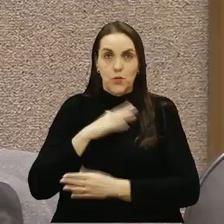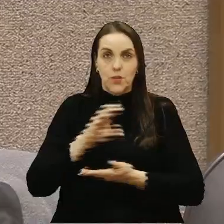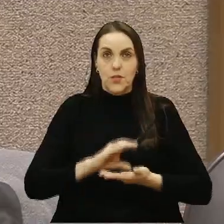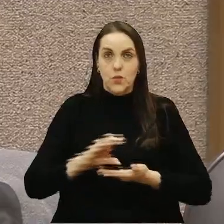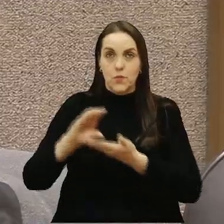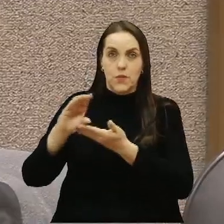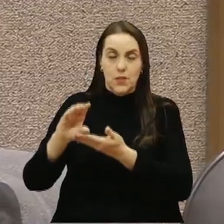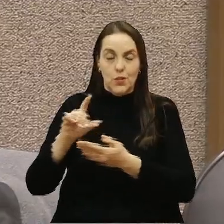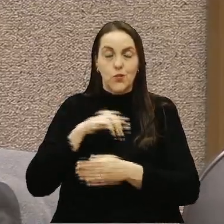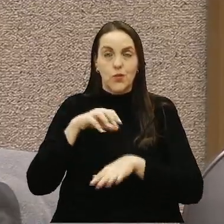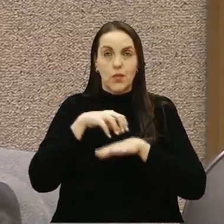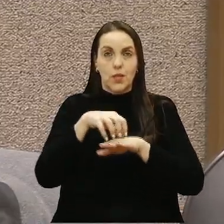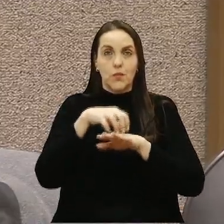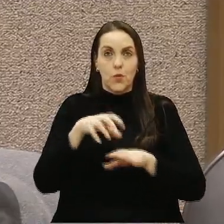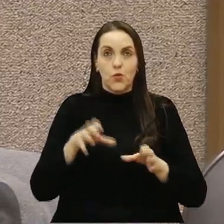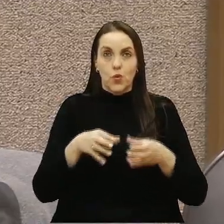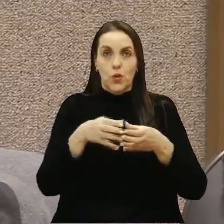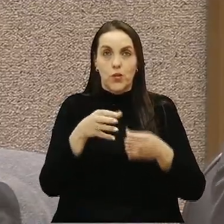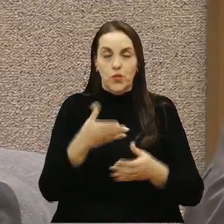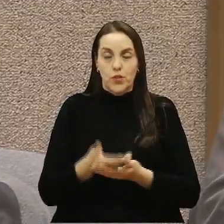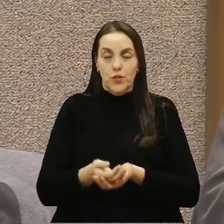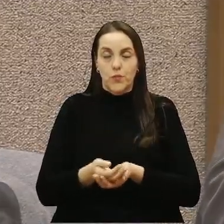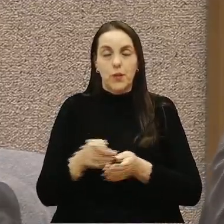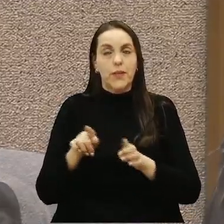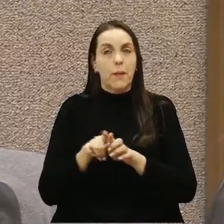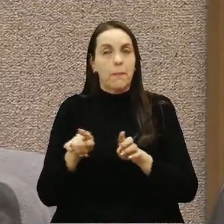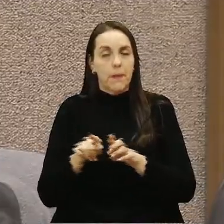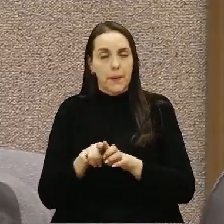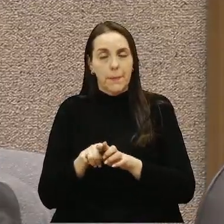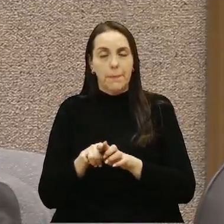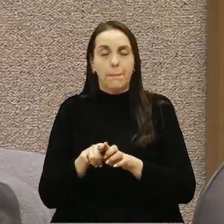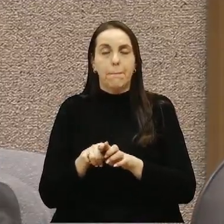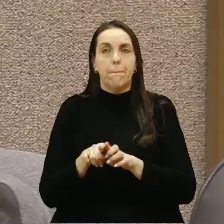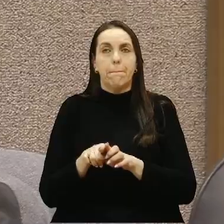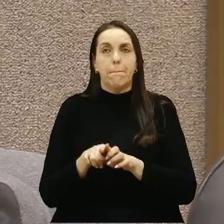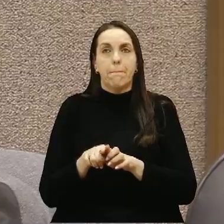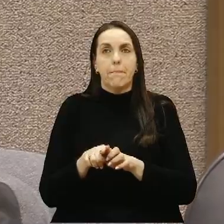do transporte coletivo e também